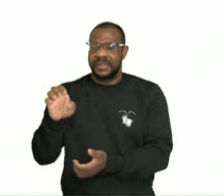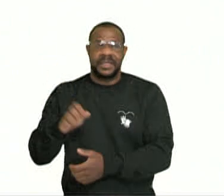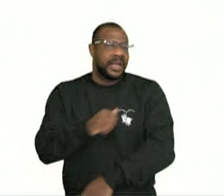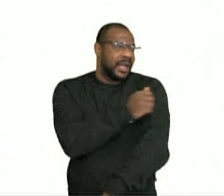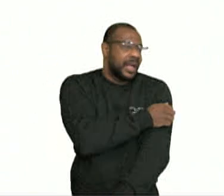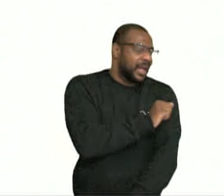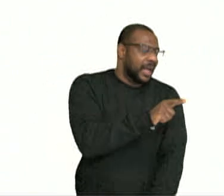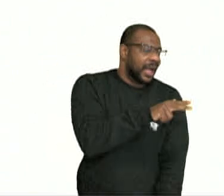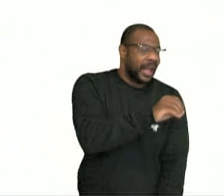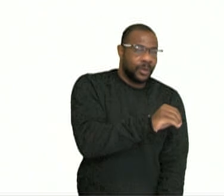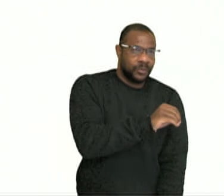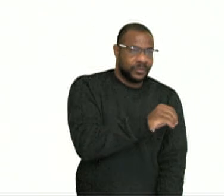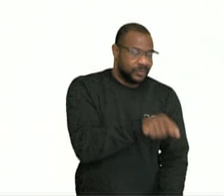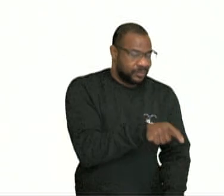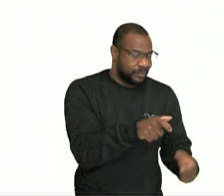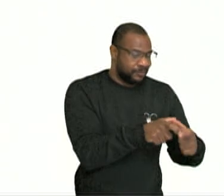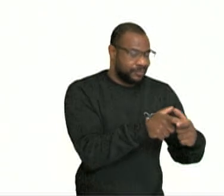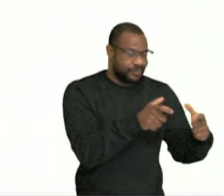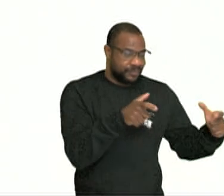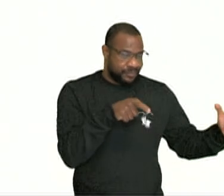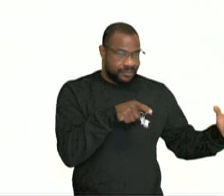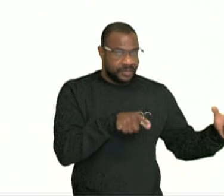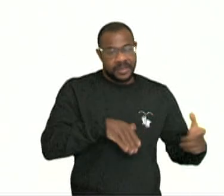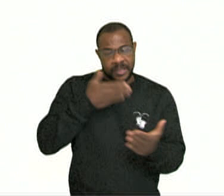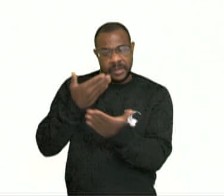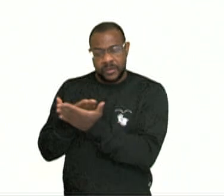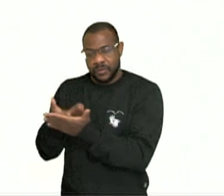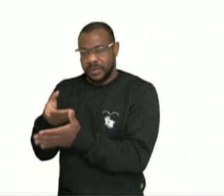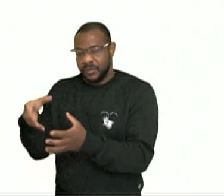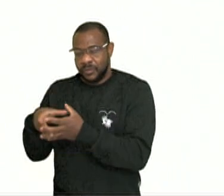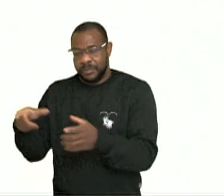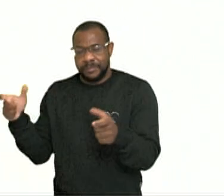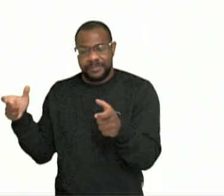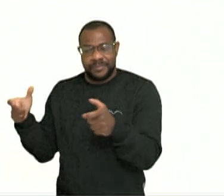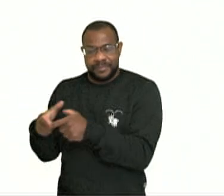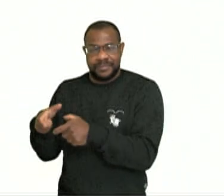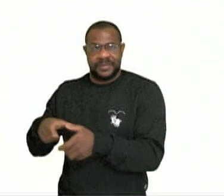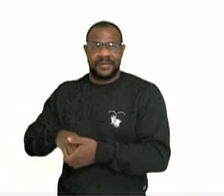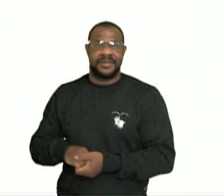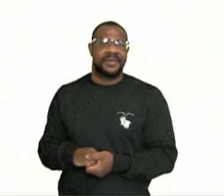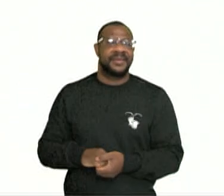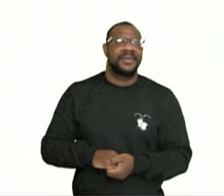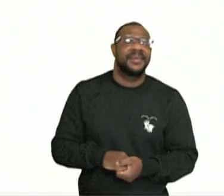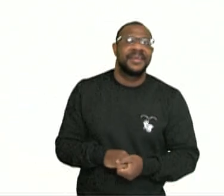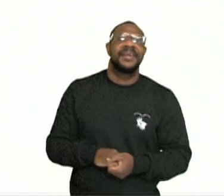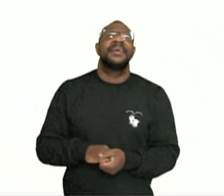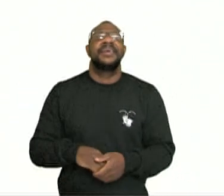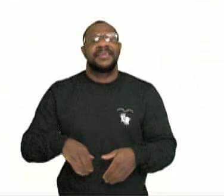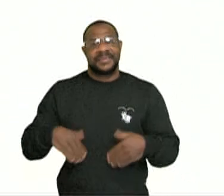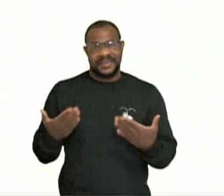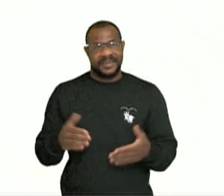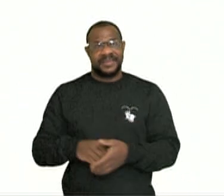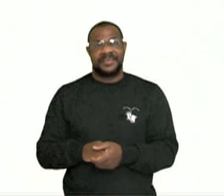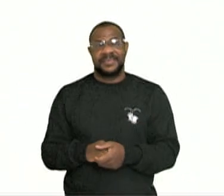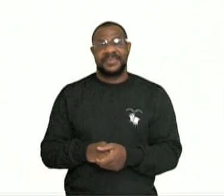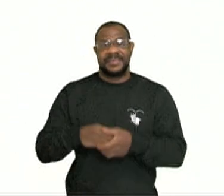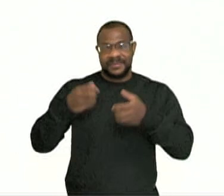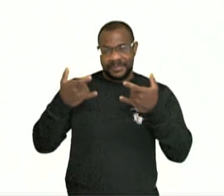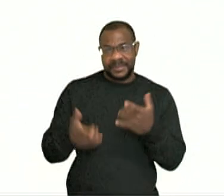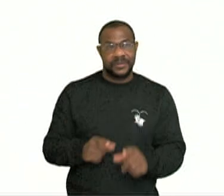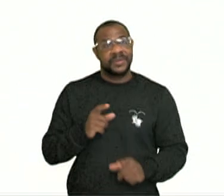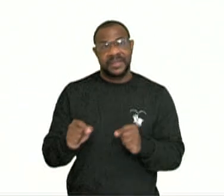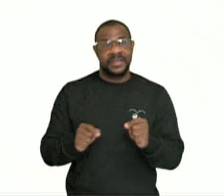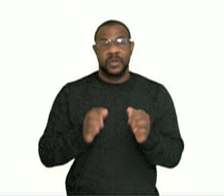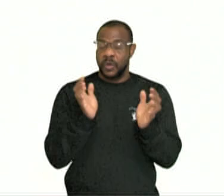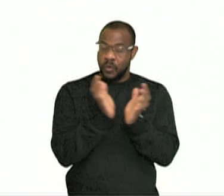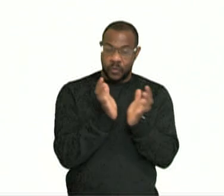estudantes parece diminuir. Vamos pensar. Disse que uma espécie encontra-se ameaçada